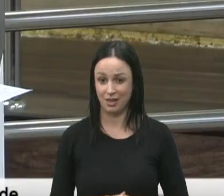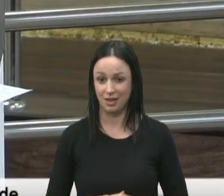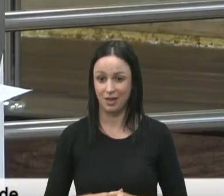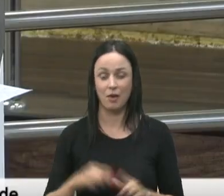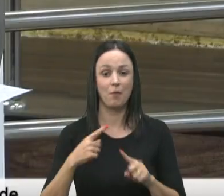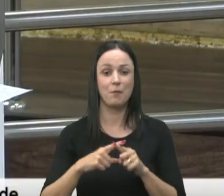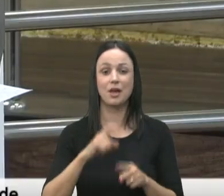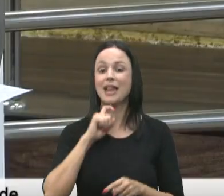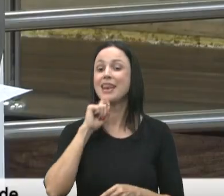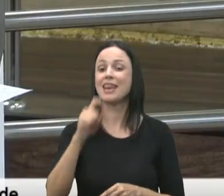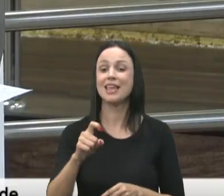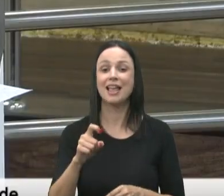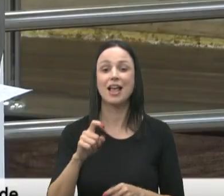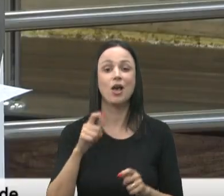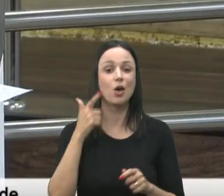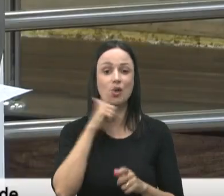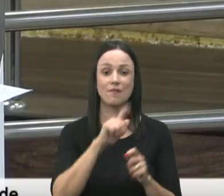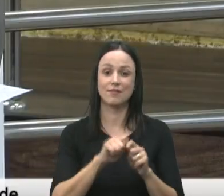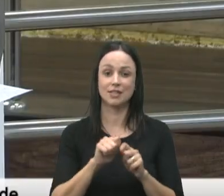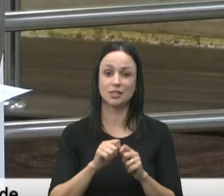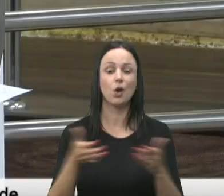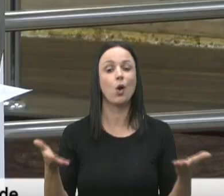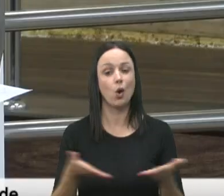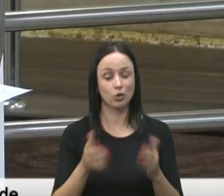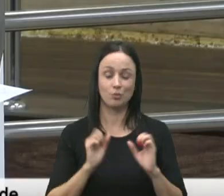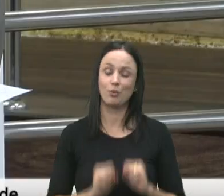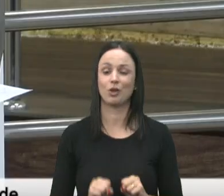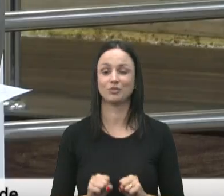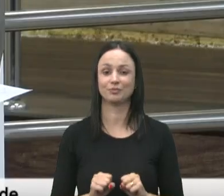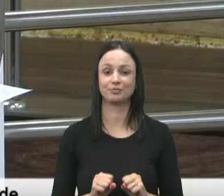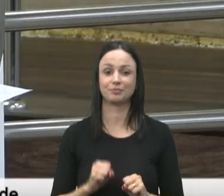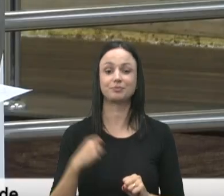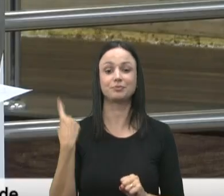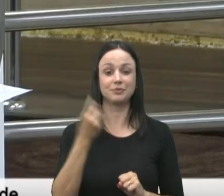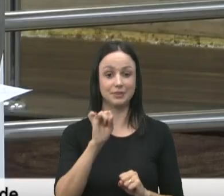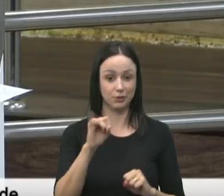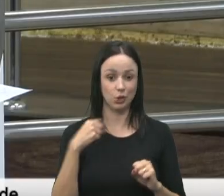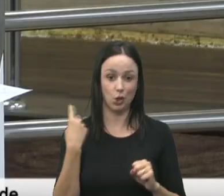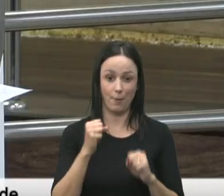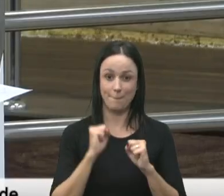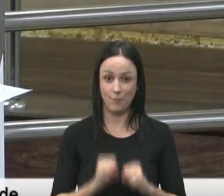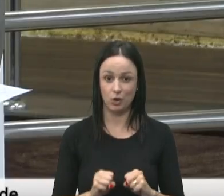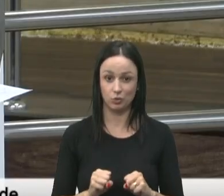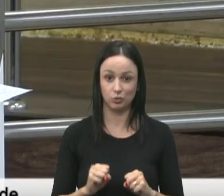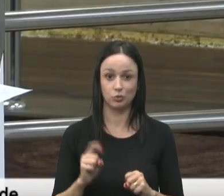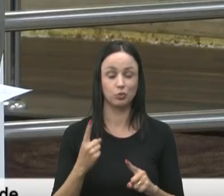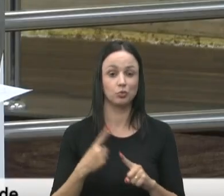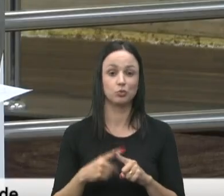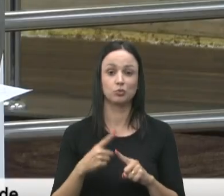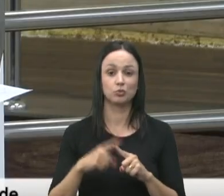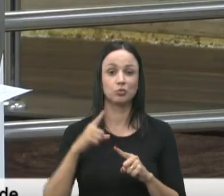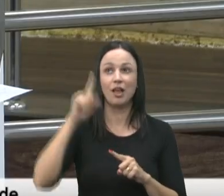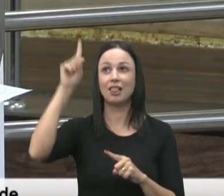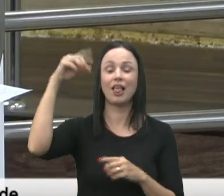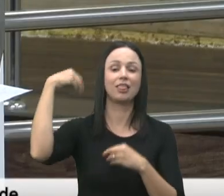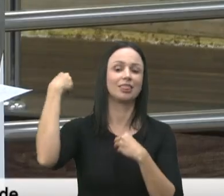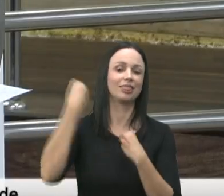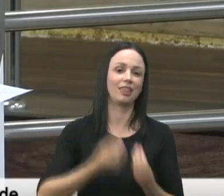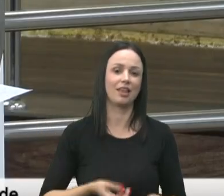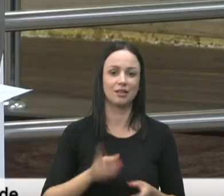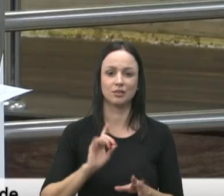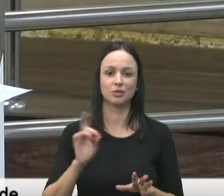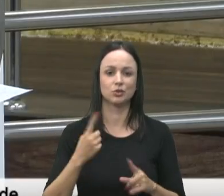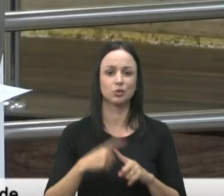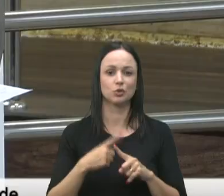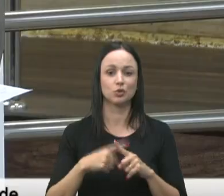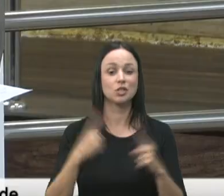ninguém realizaria isso. Hoje nós podemos. E se nós podemos, não caiu do céu. Não temos que superestimar, porque